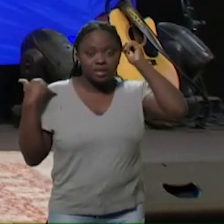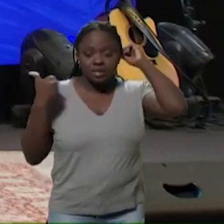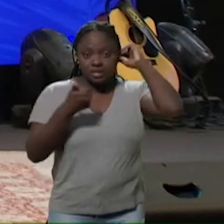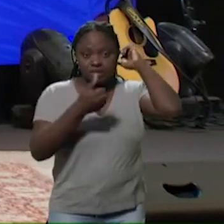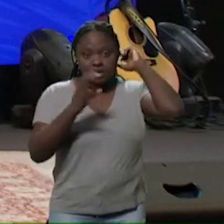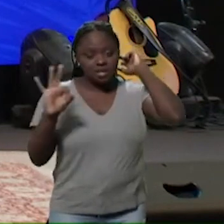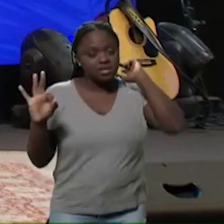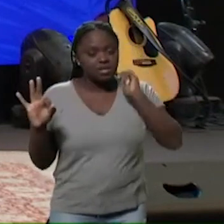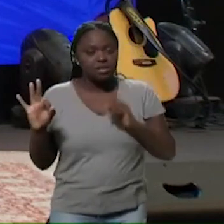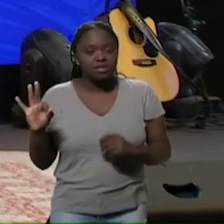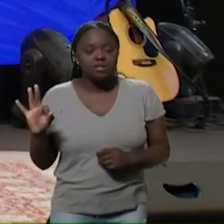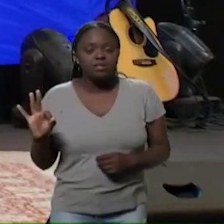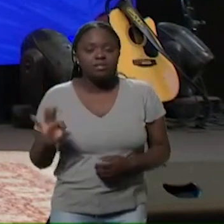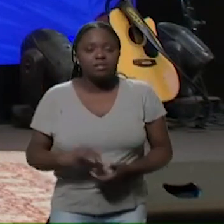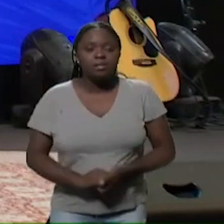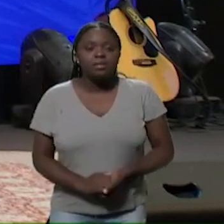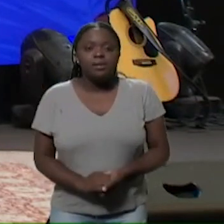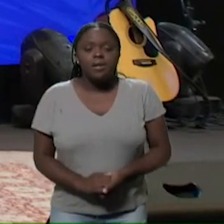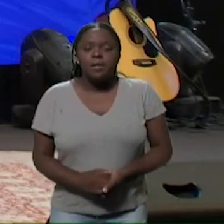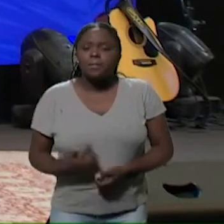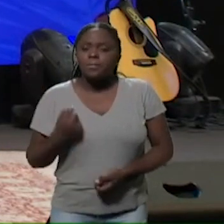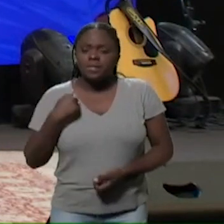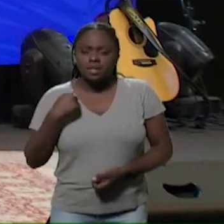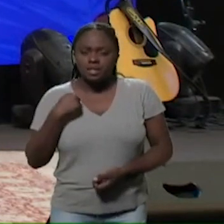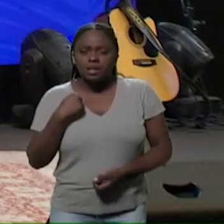meio e eu era